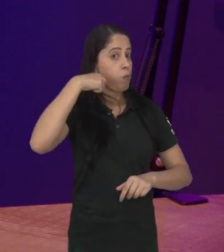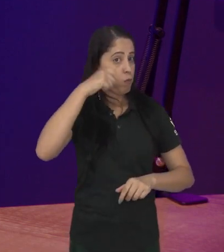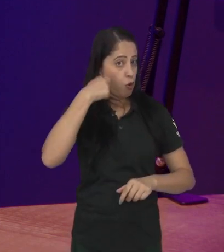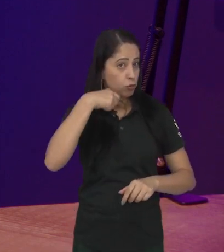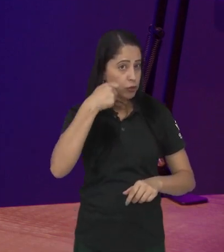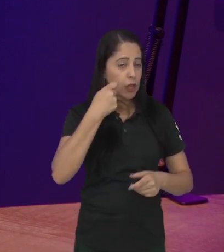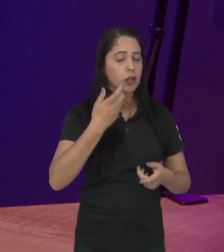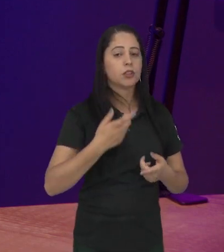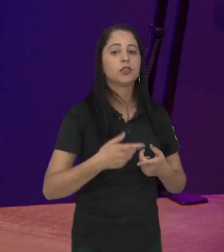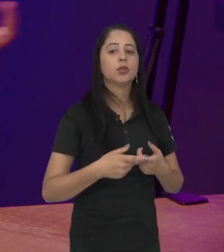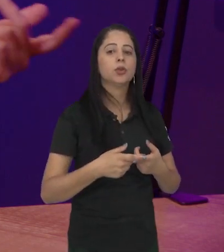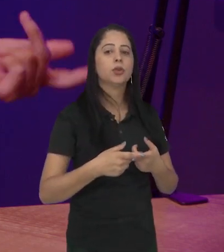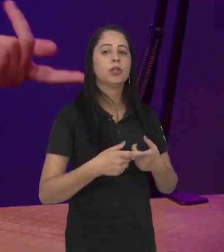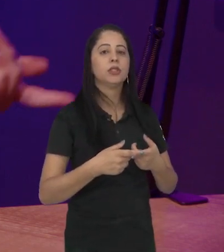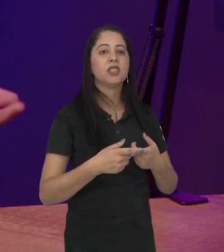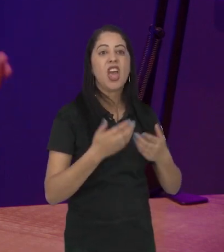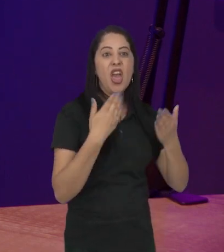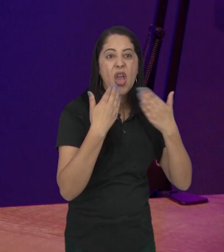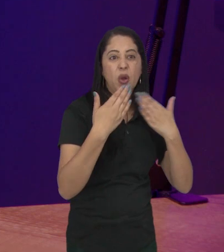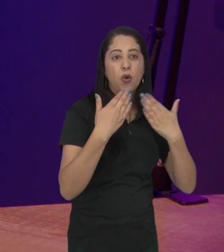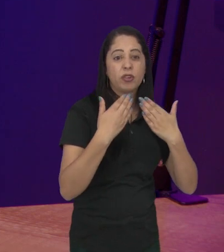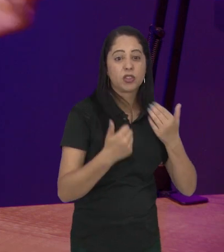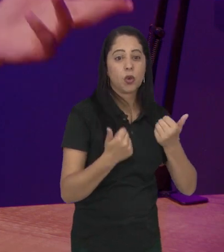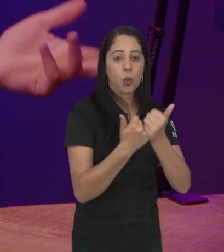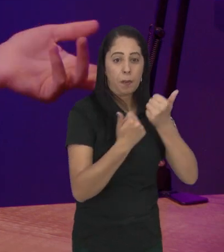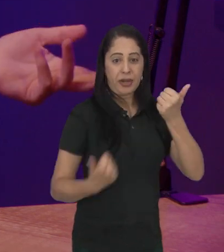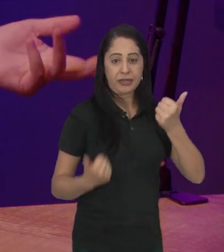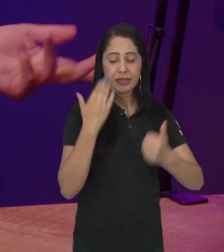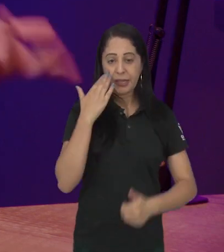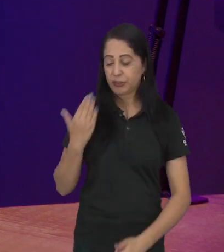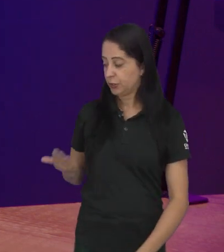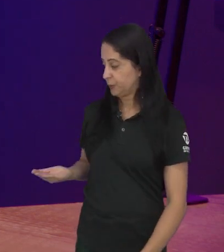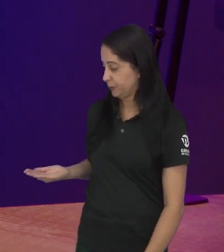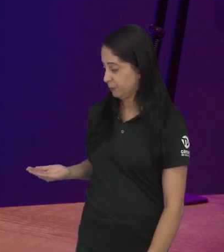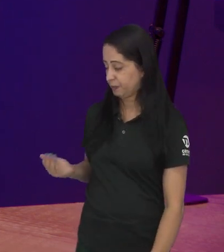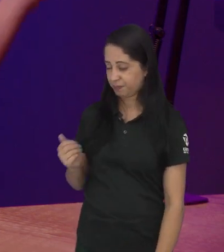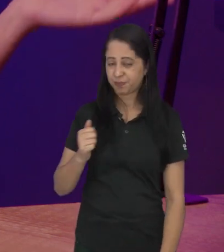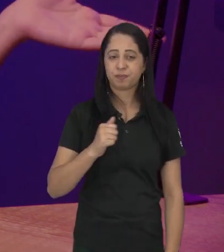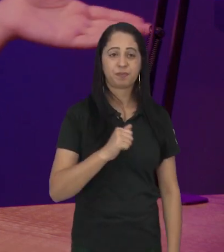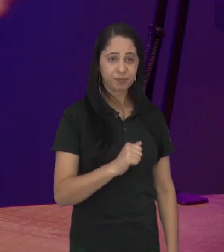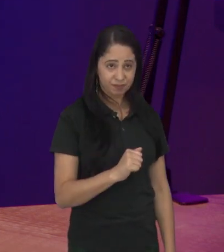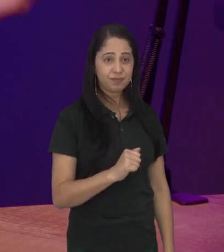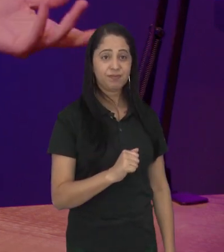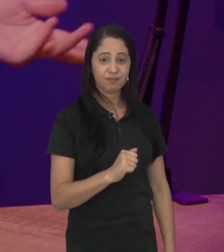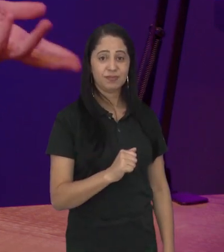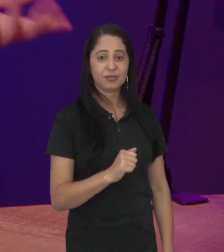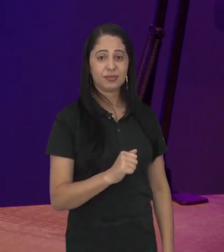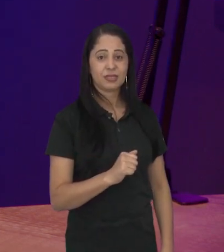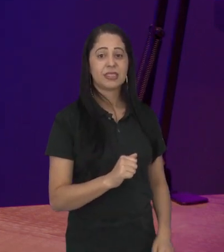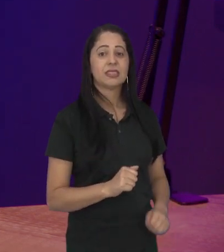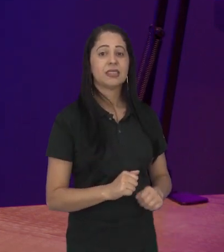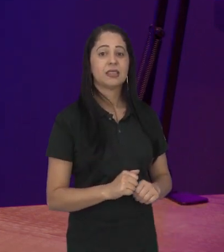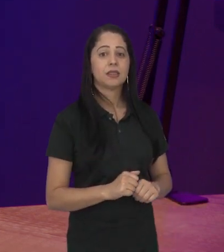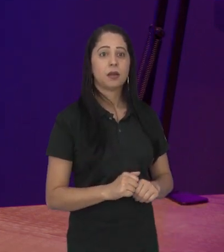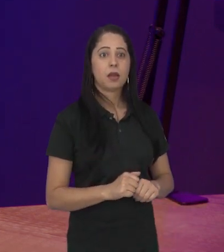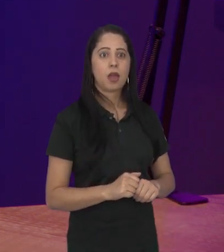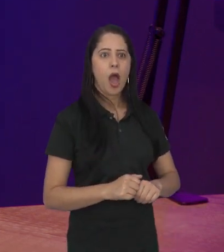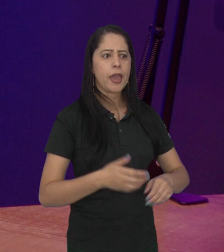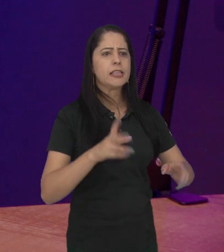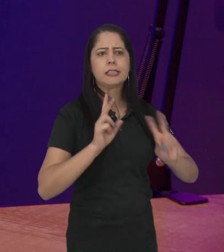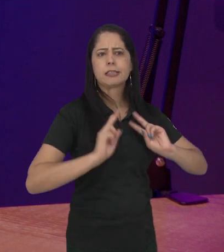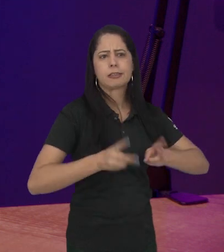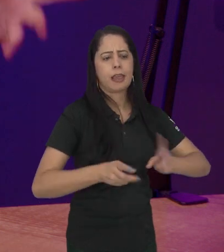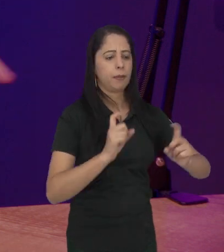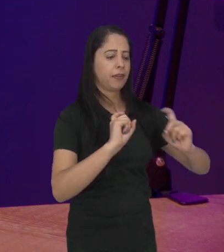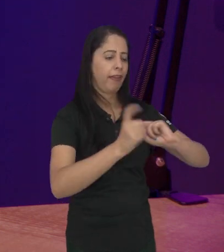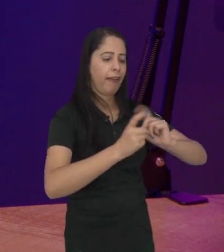atores vão conversar na época eles foram conversar com o vice-presidente, que era o Biden, que agora é o atual presidente dos Estados Unidos, mas eles